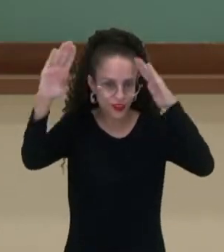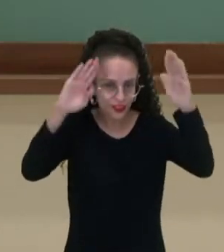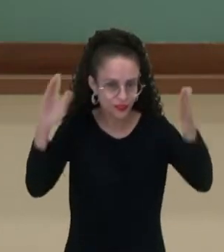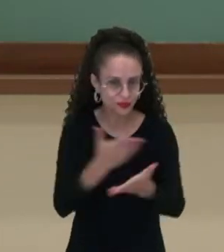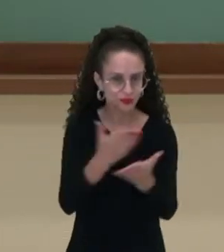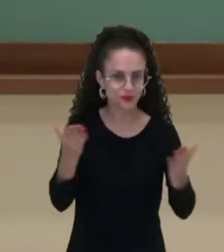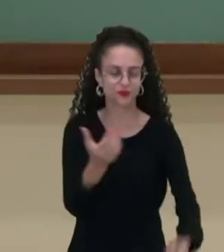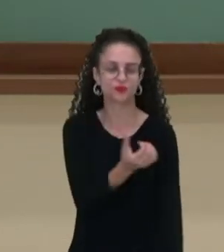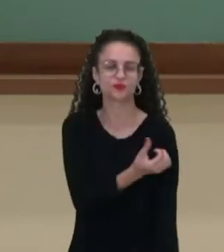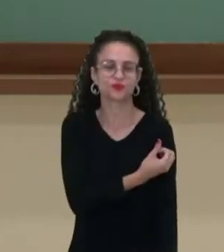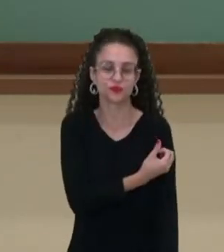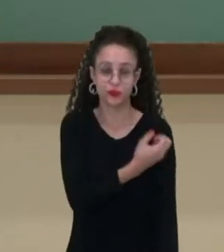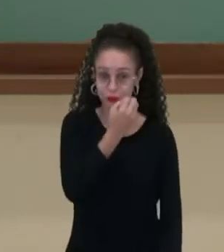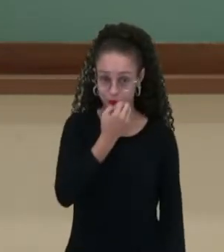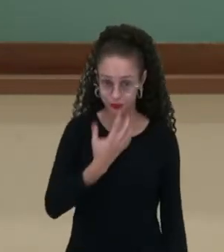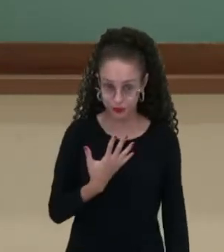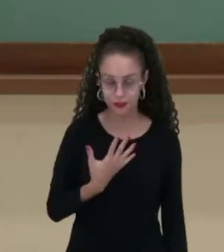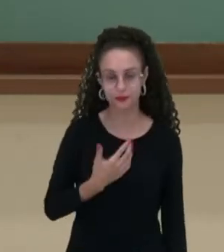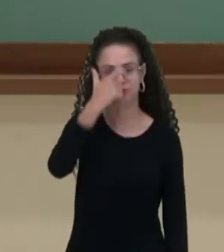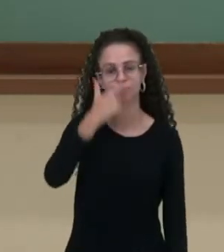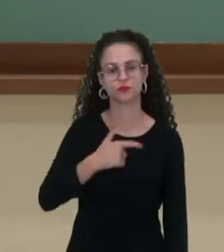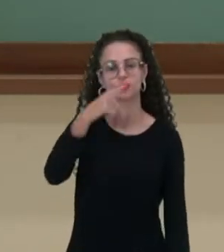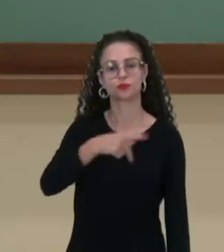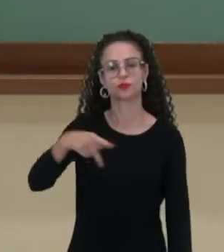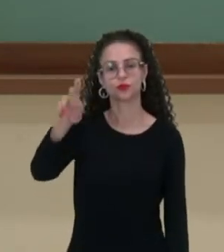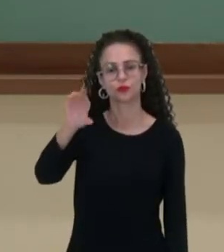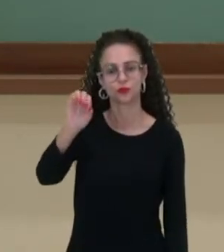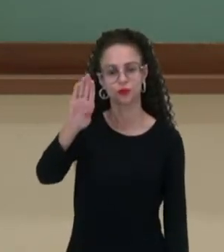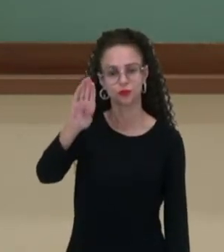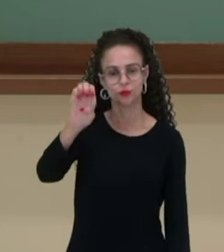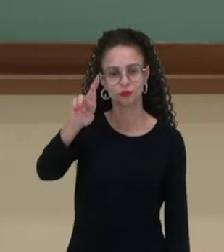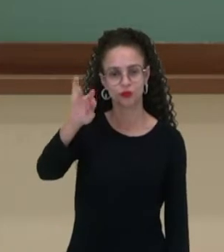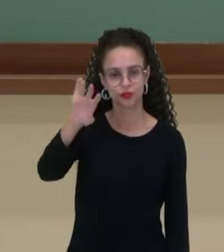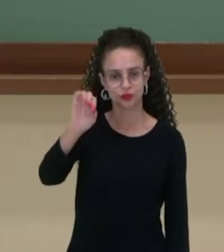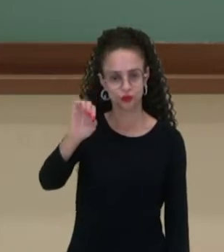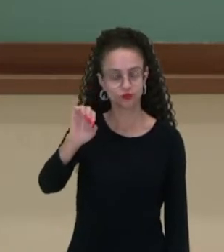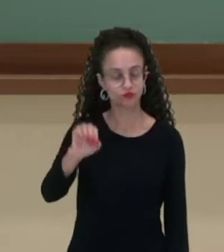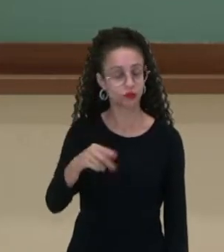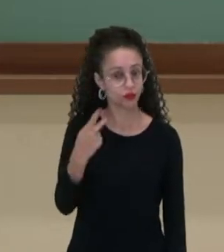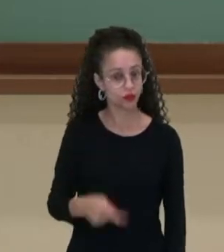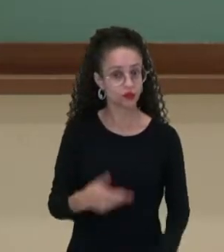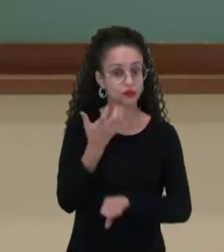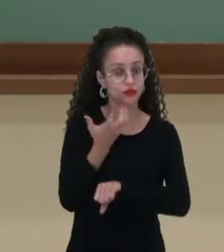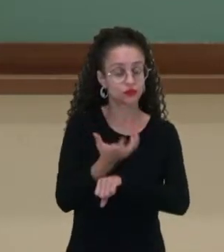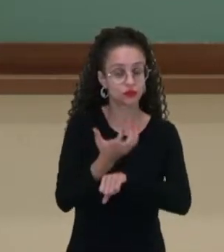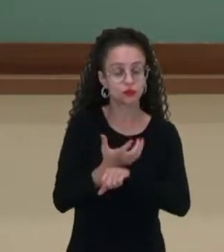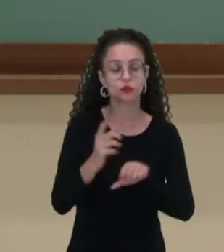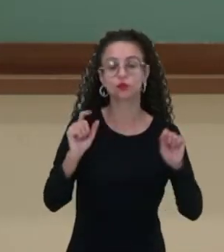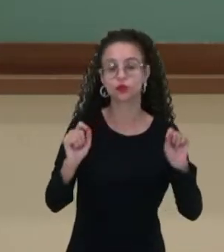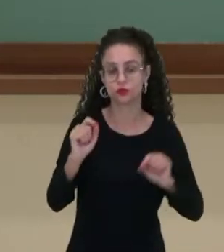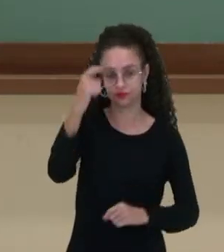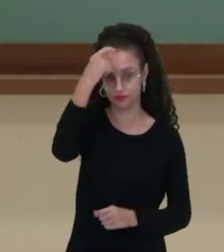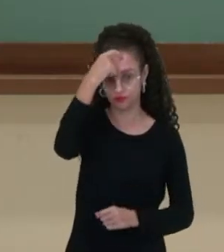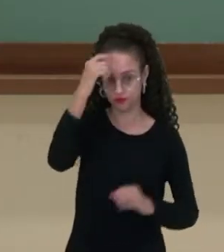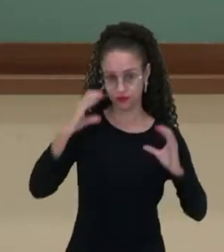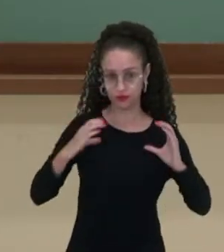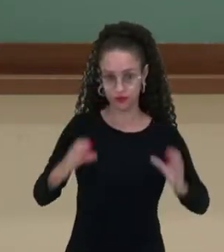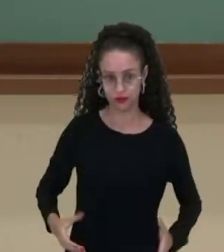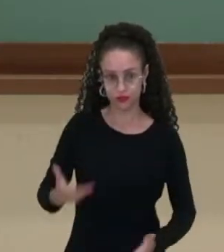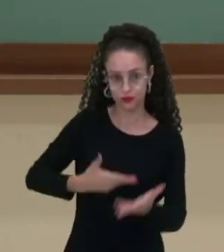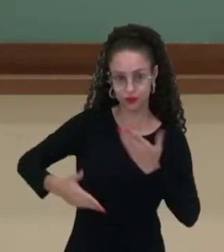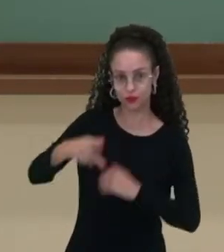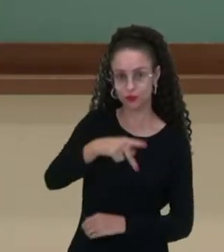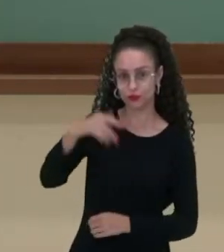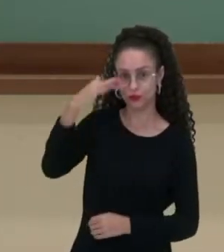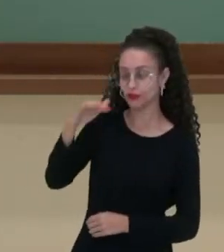Fala, galerinha do sexto ano, tudo bem? Sou o professor Roberto Falcione. Nós estamos na disciplina Cidadania e Civismo. Junto conosco, a